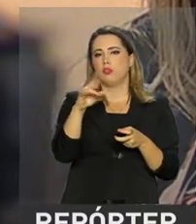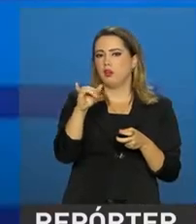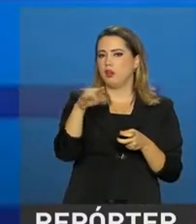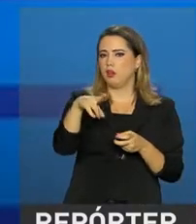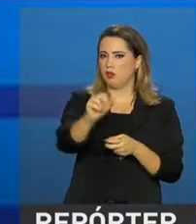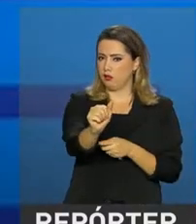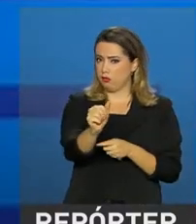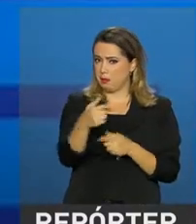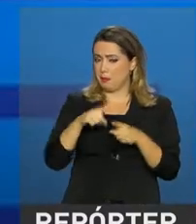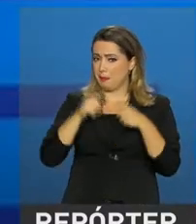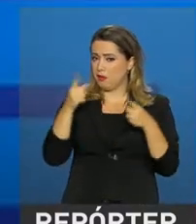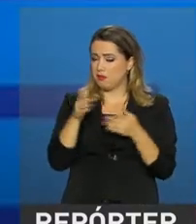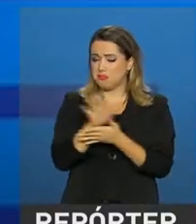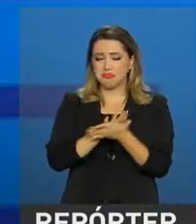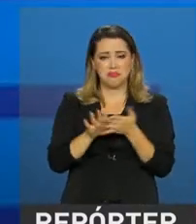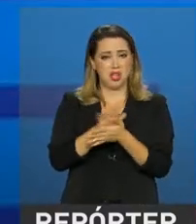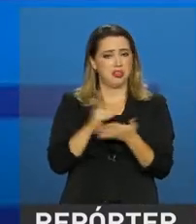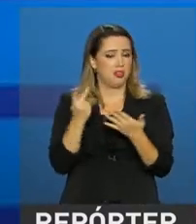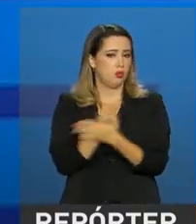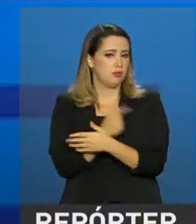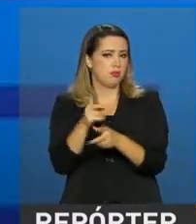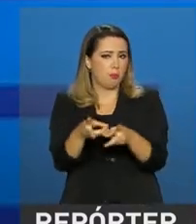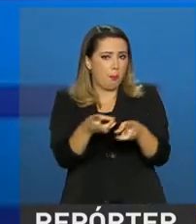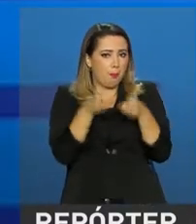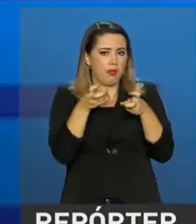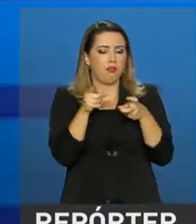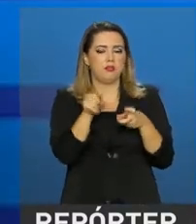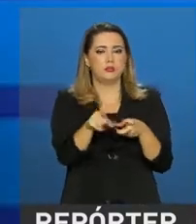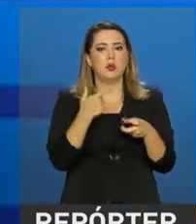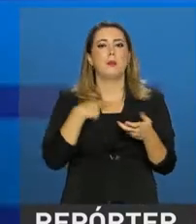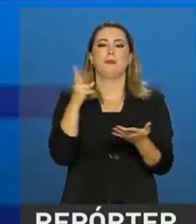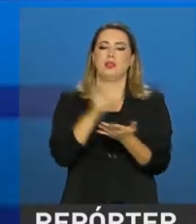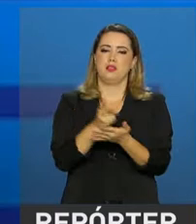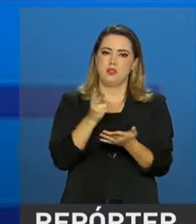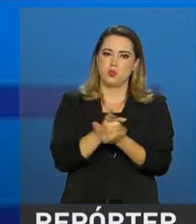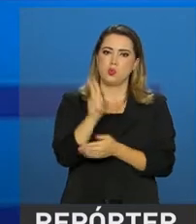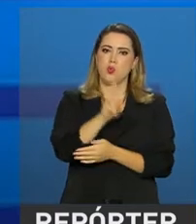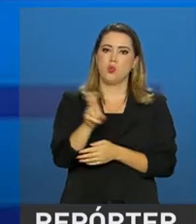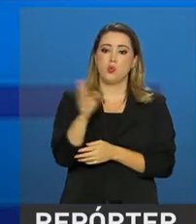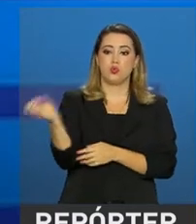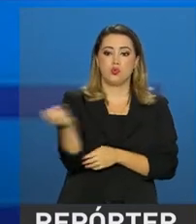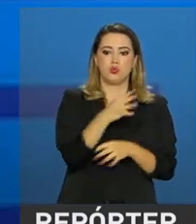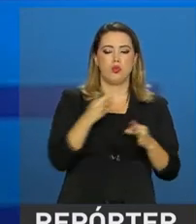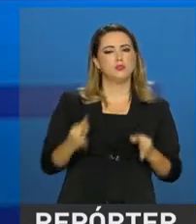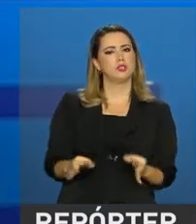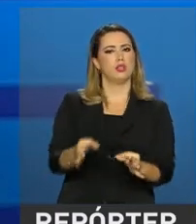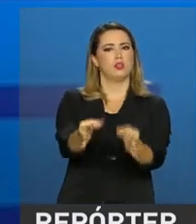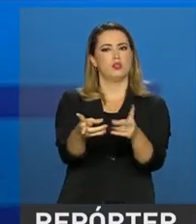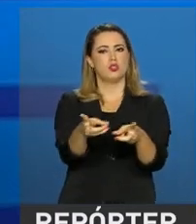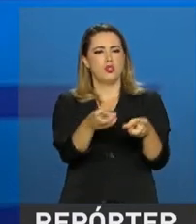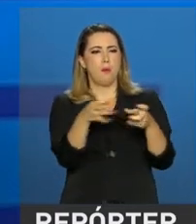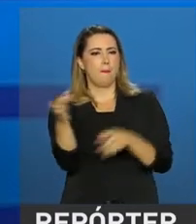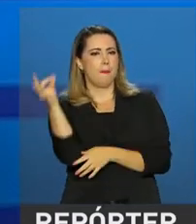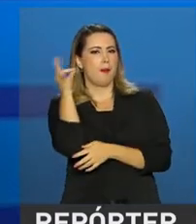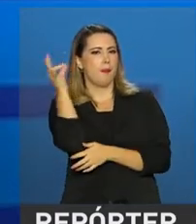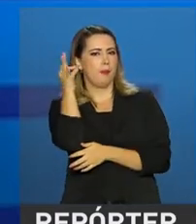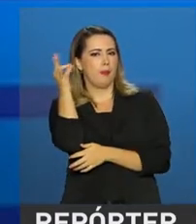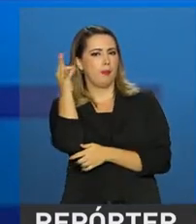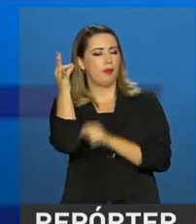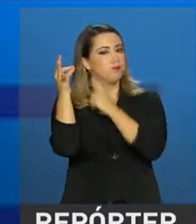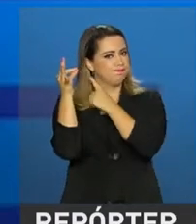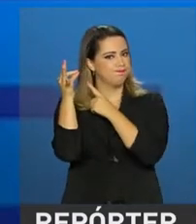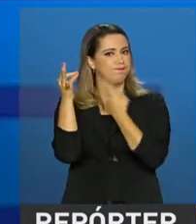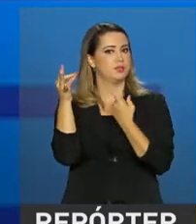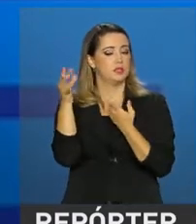menos grave, mas nenhum caso detectado, mesmo com o uso dos equipamentos, dos modernos equipamentos de detecção de escuta, né, que